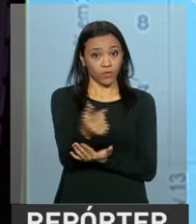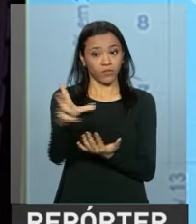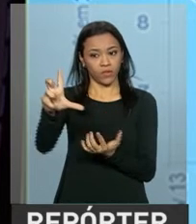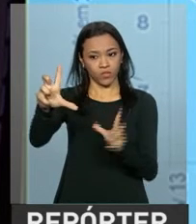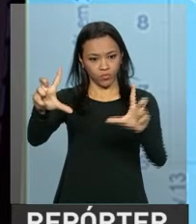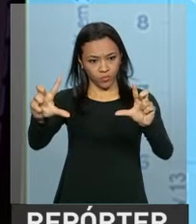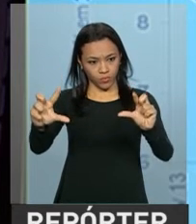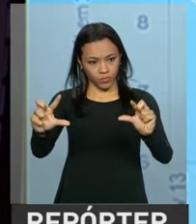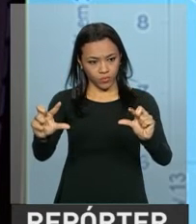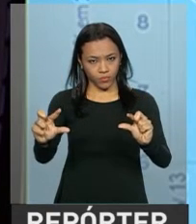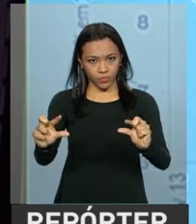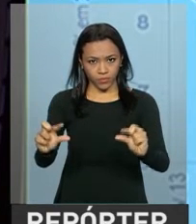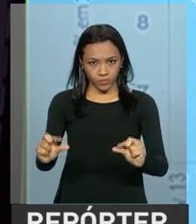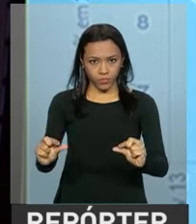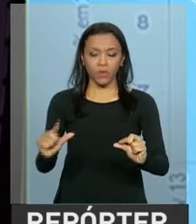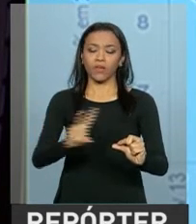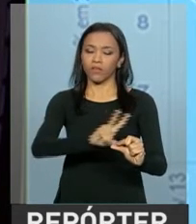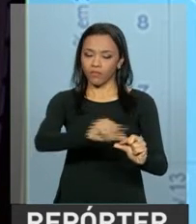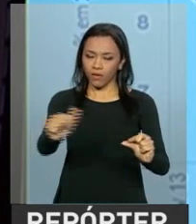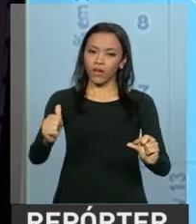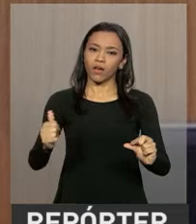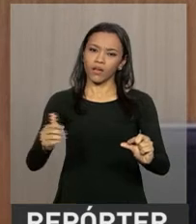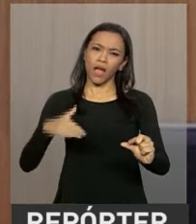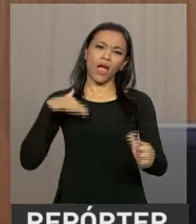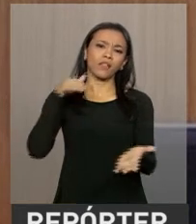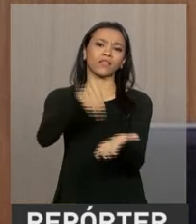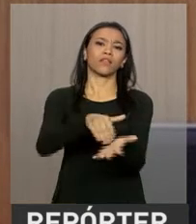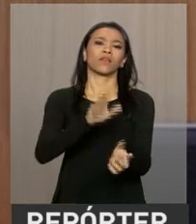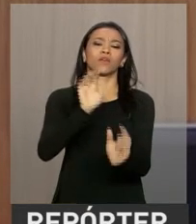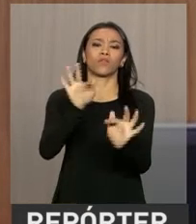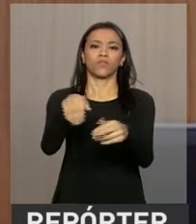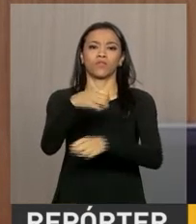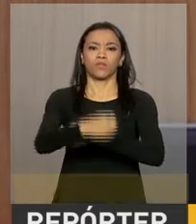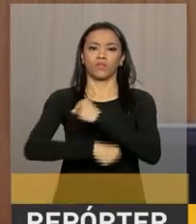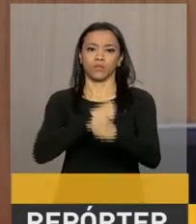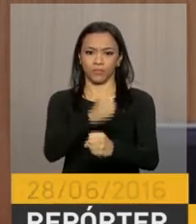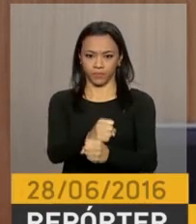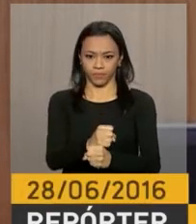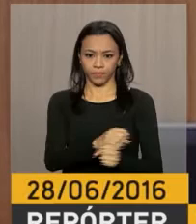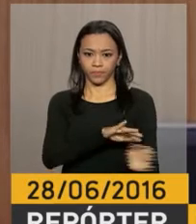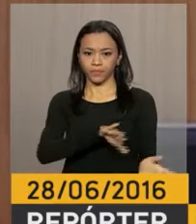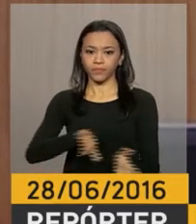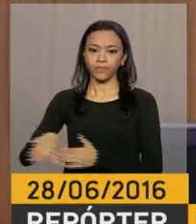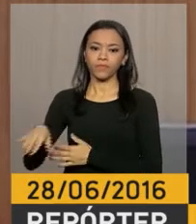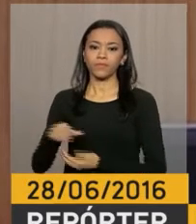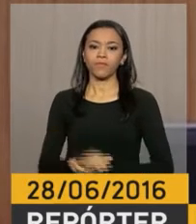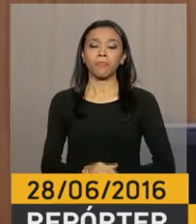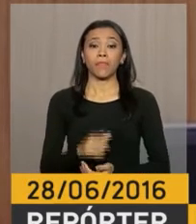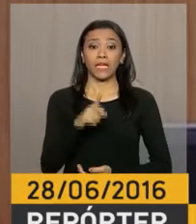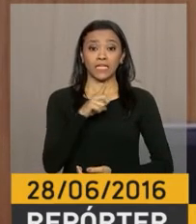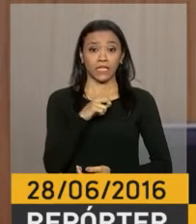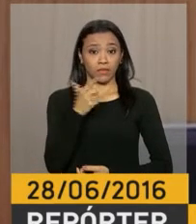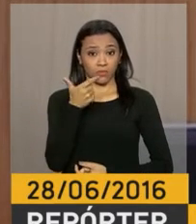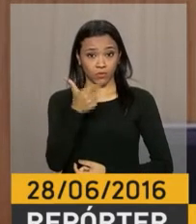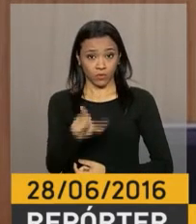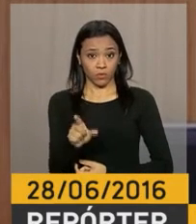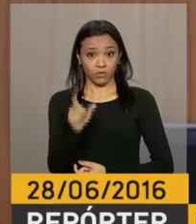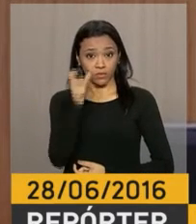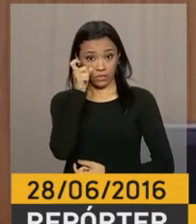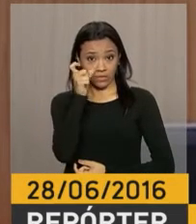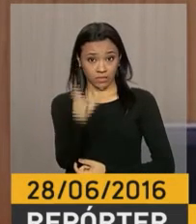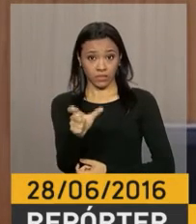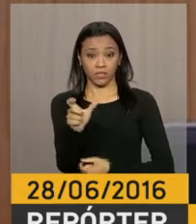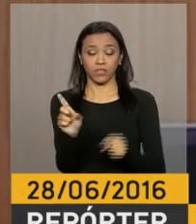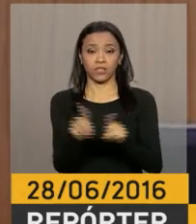mais fortemente e vai continuar desacelerando daqui até o final do ano. Temos um box interessante também em